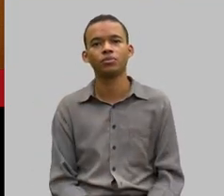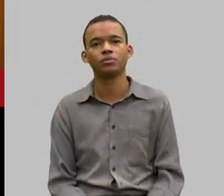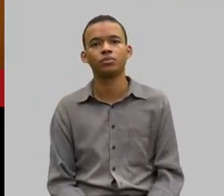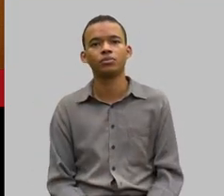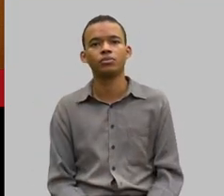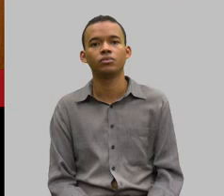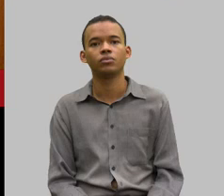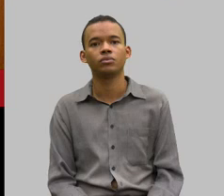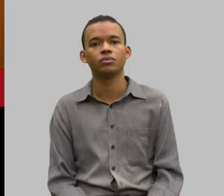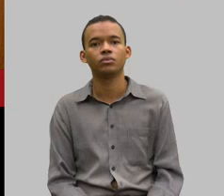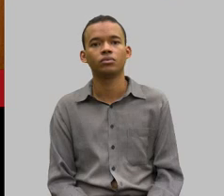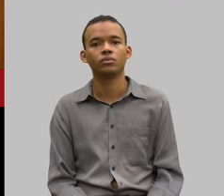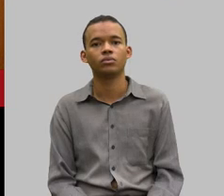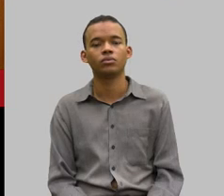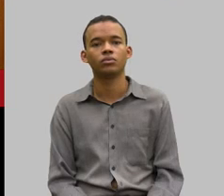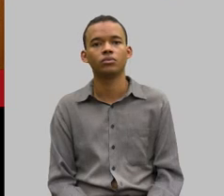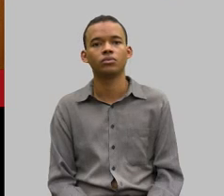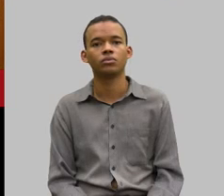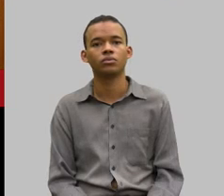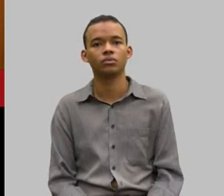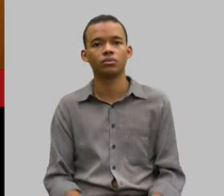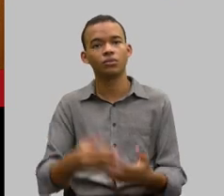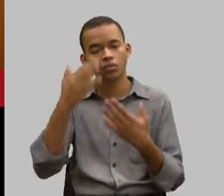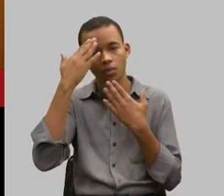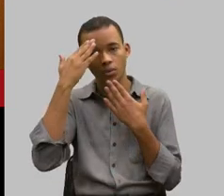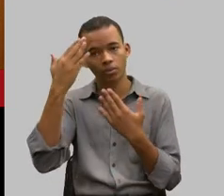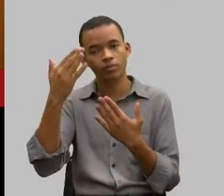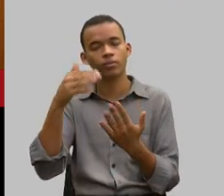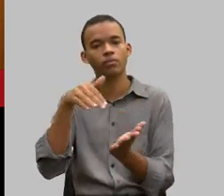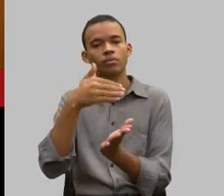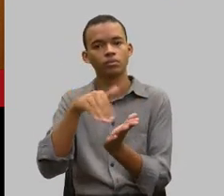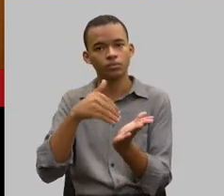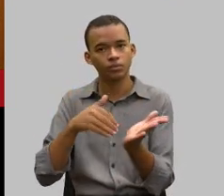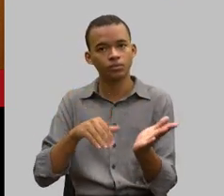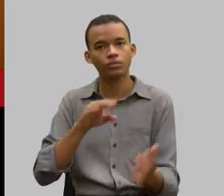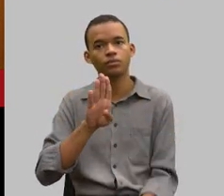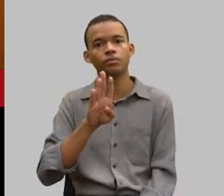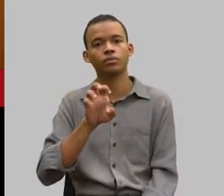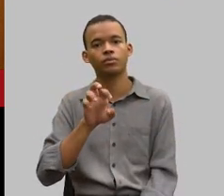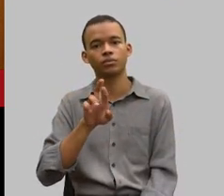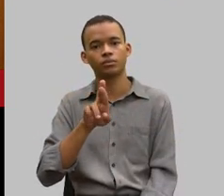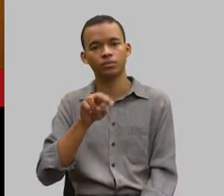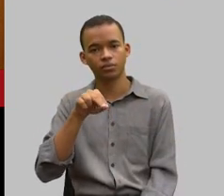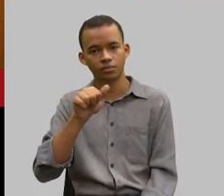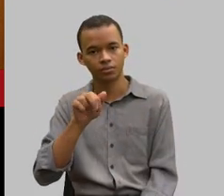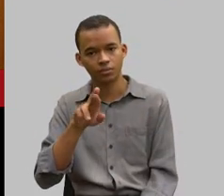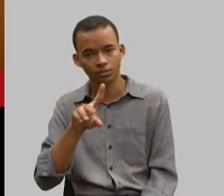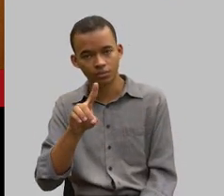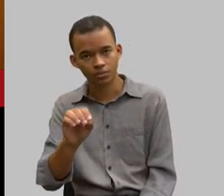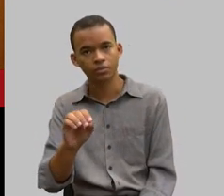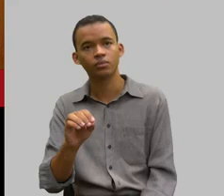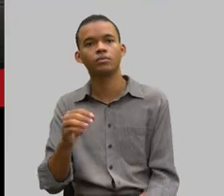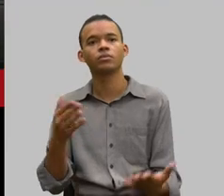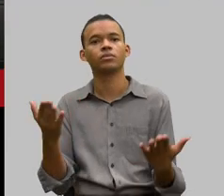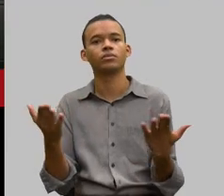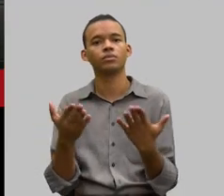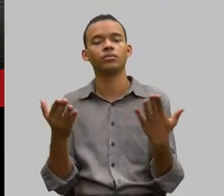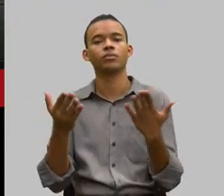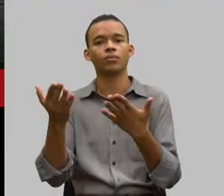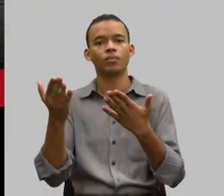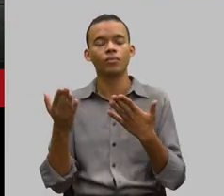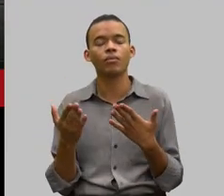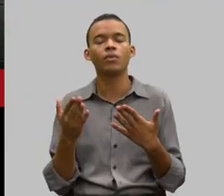is Muito obrigado secretário Bernardo e passamos a palavra ao Senor